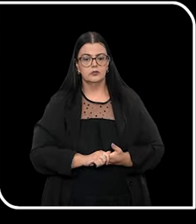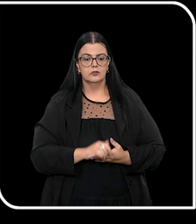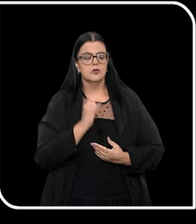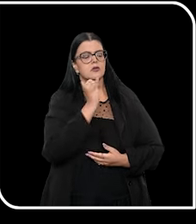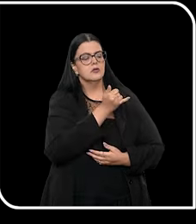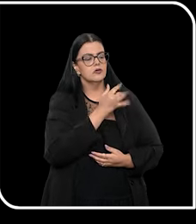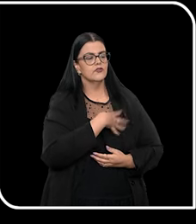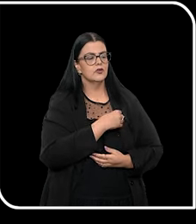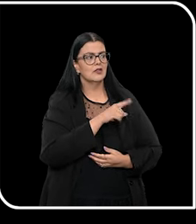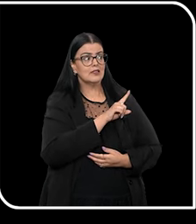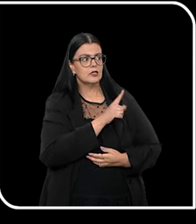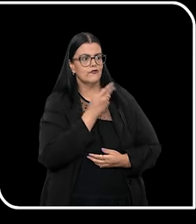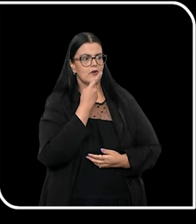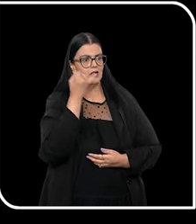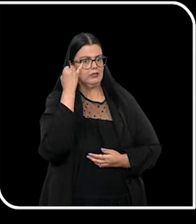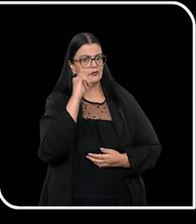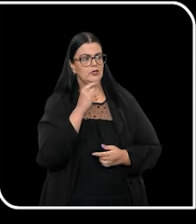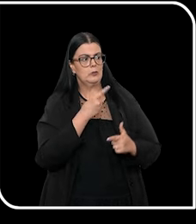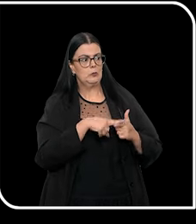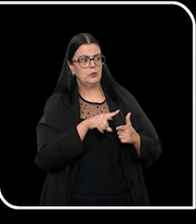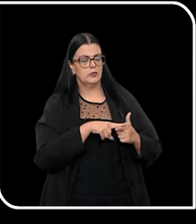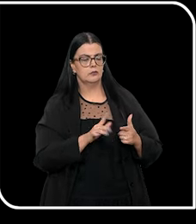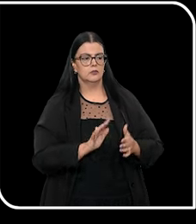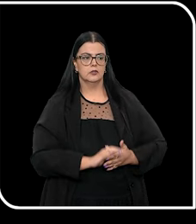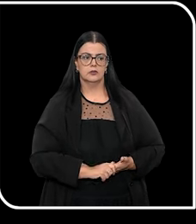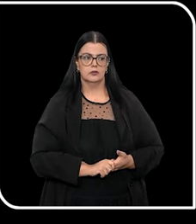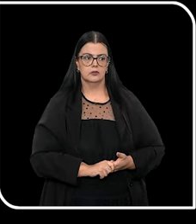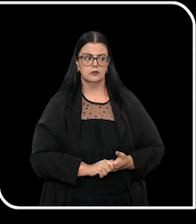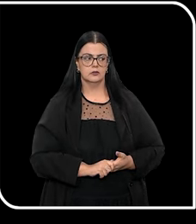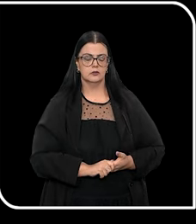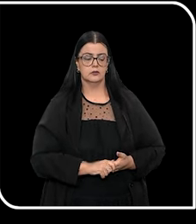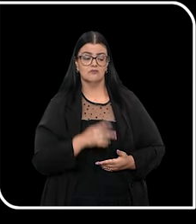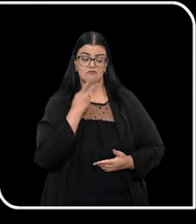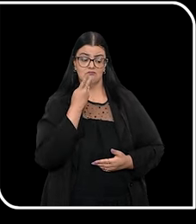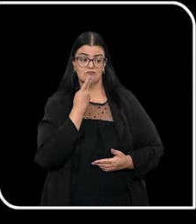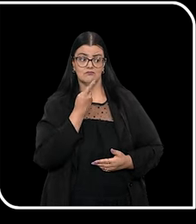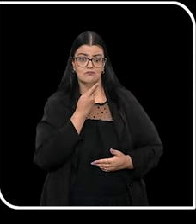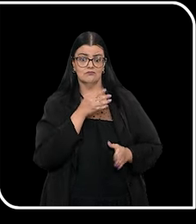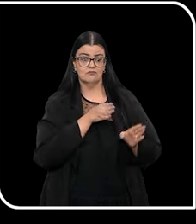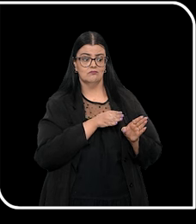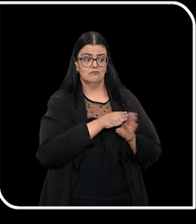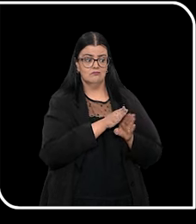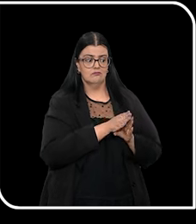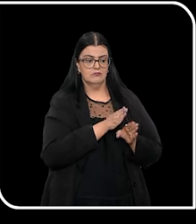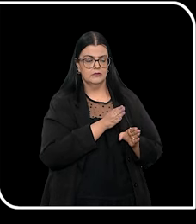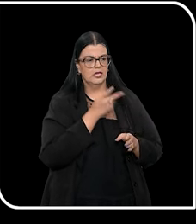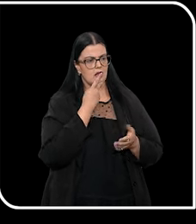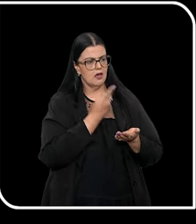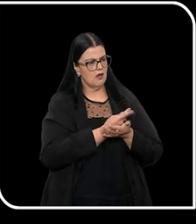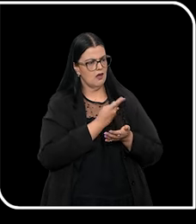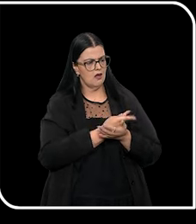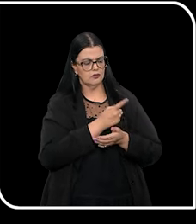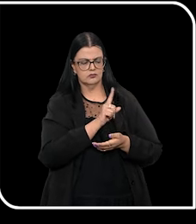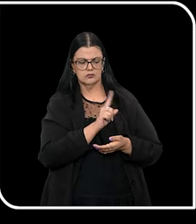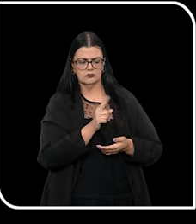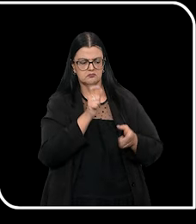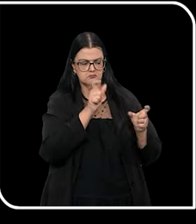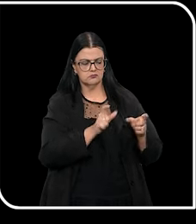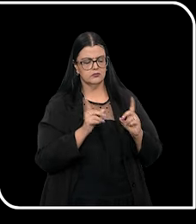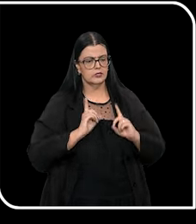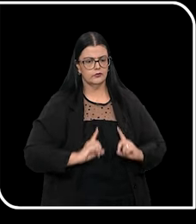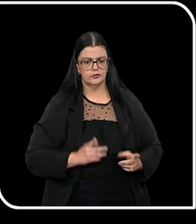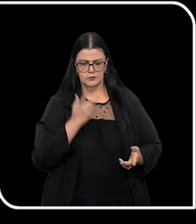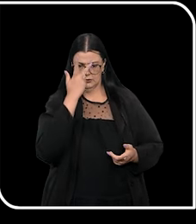então a gente não vai dizer pro nosso filho não fala com aquele menino não que ele tem um problema ele ele sabe como se ele tivesse algo de errado com aquela criança que